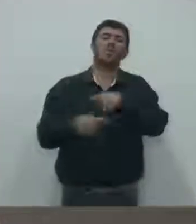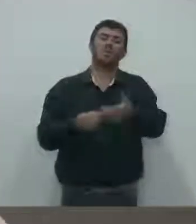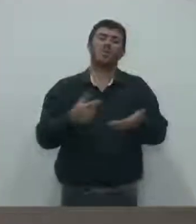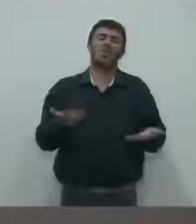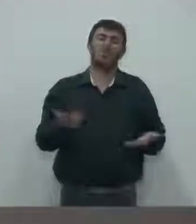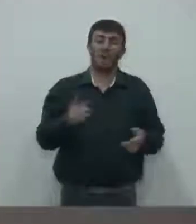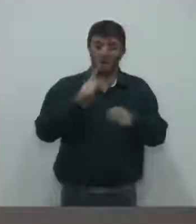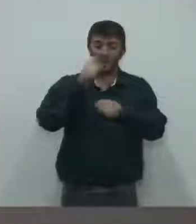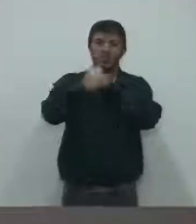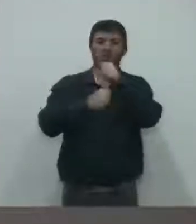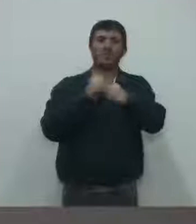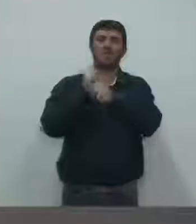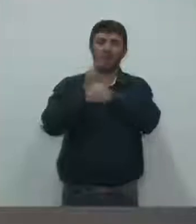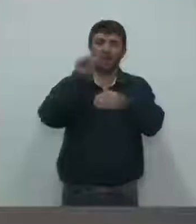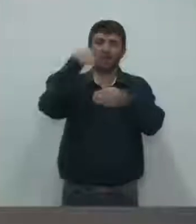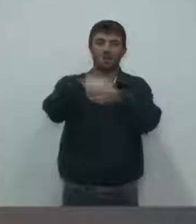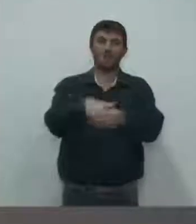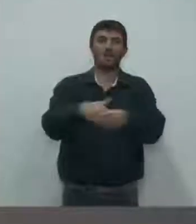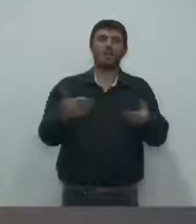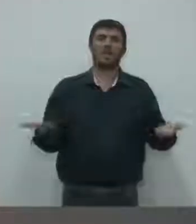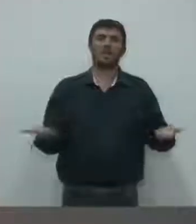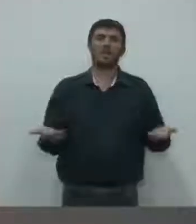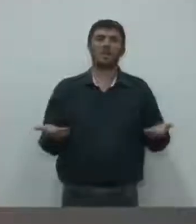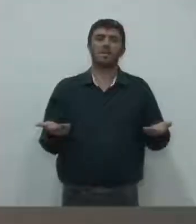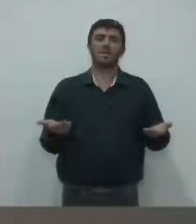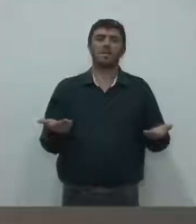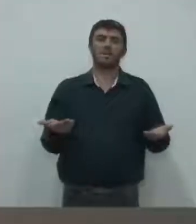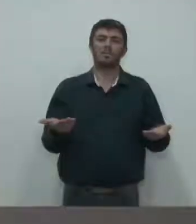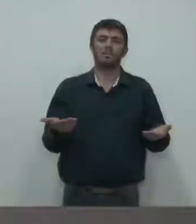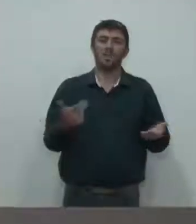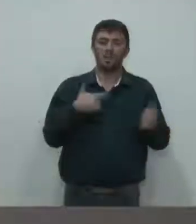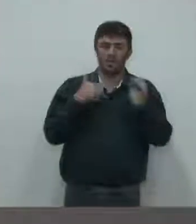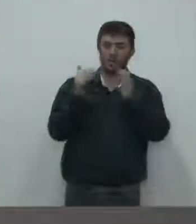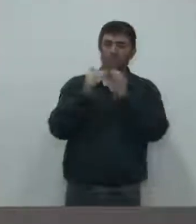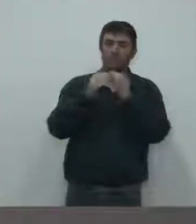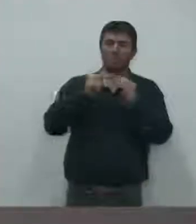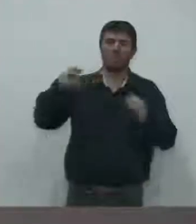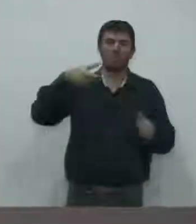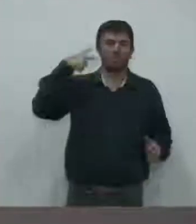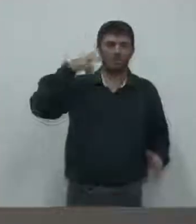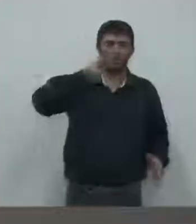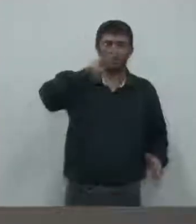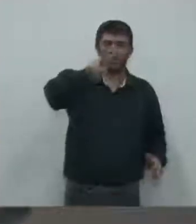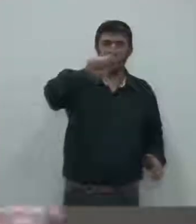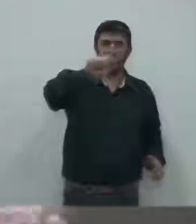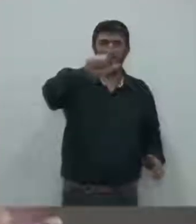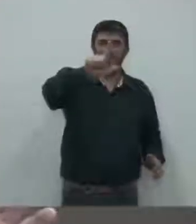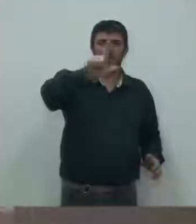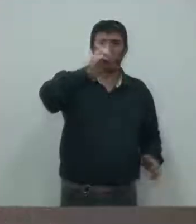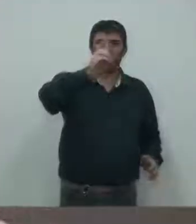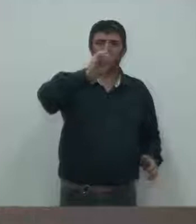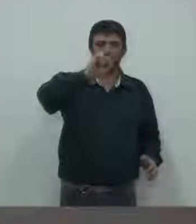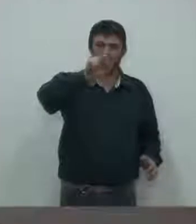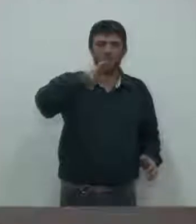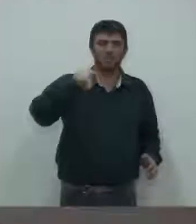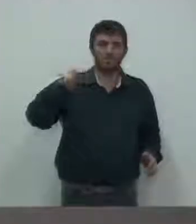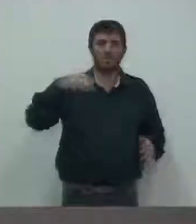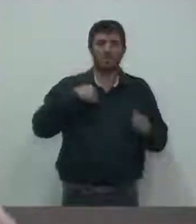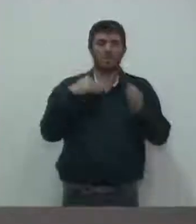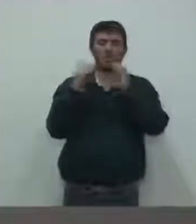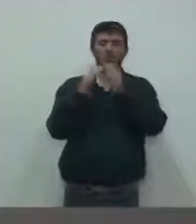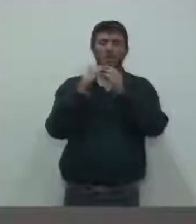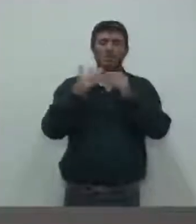Valdir. Né? Me assusta a gente ter que ouvir isso, porque daí todo mundo é colocado, né, no mesmo balaio, né? Como dizia o